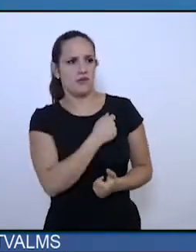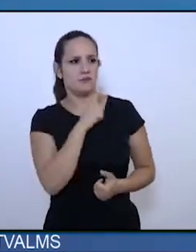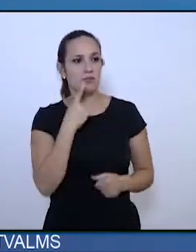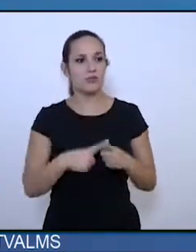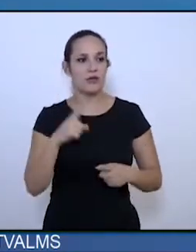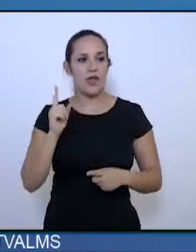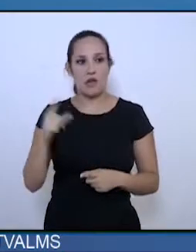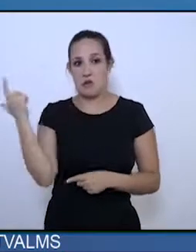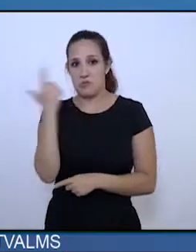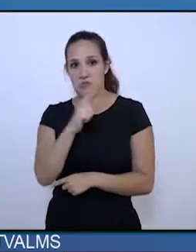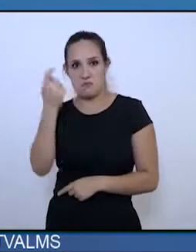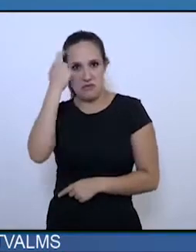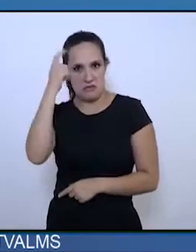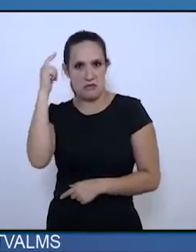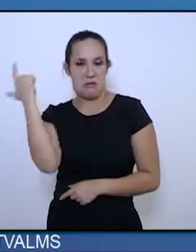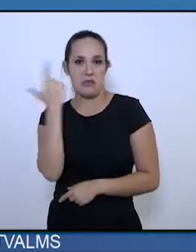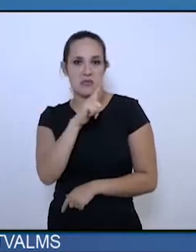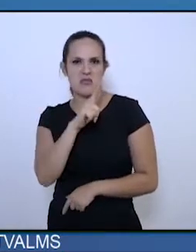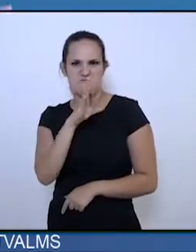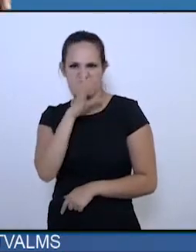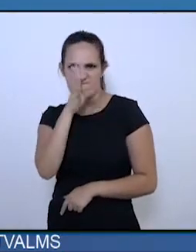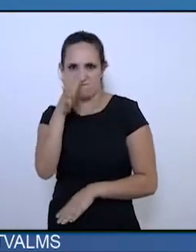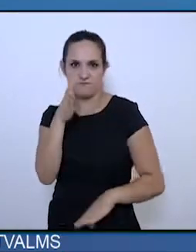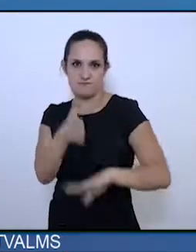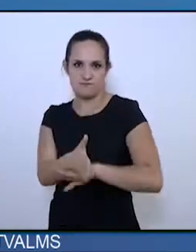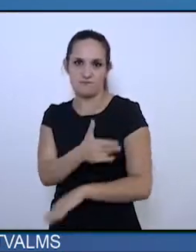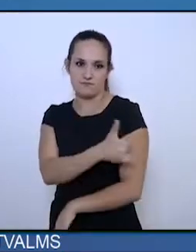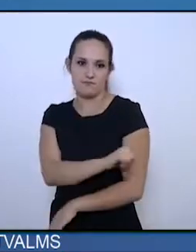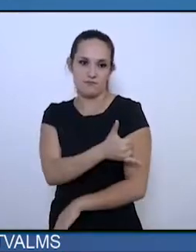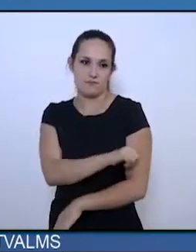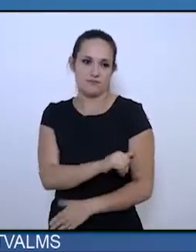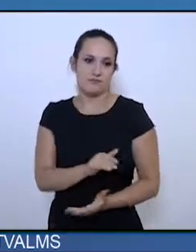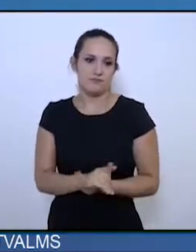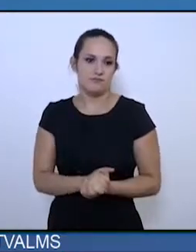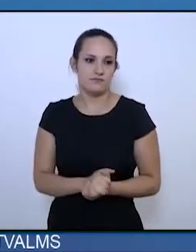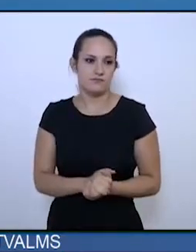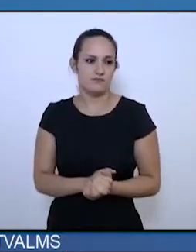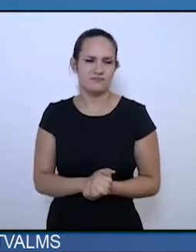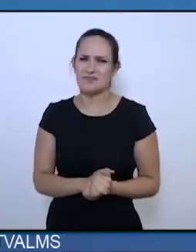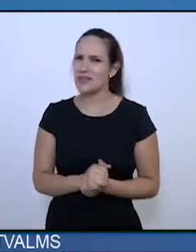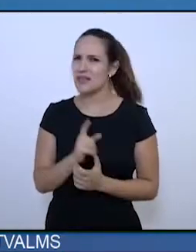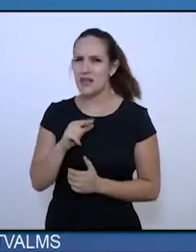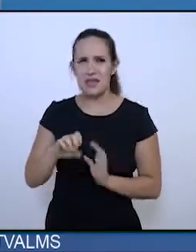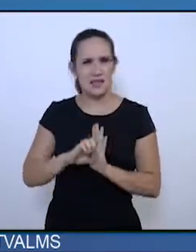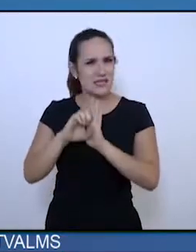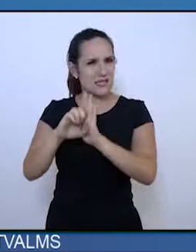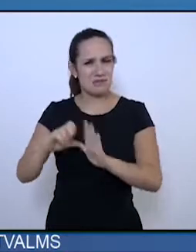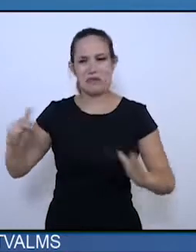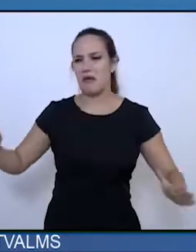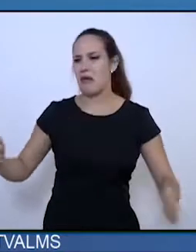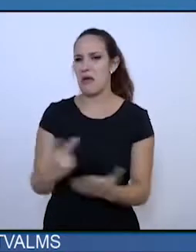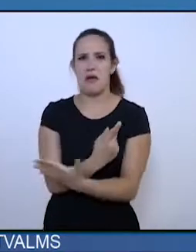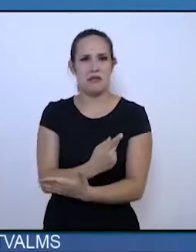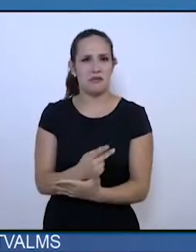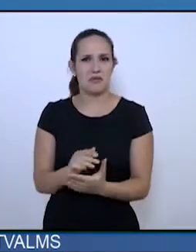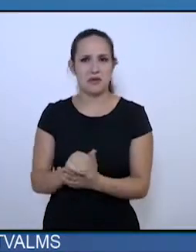intervenção no Rio de Janeiro. Pelo contrário, um péssimo exemplo para a